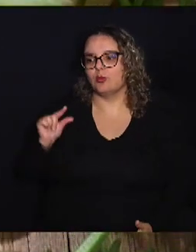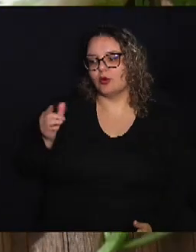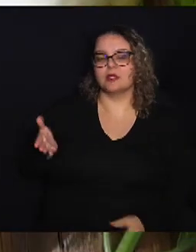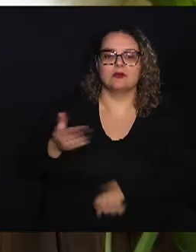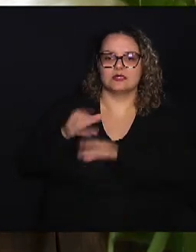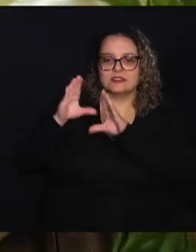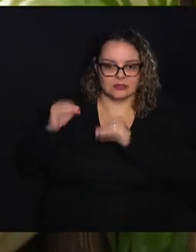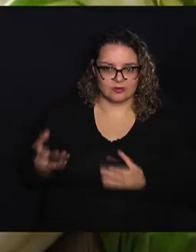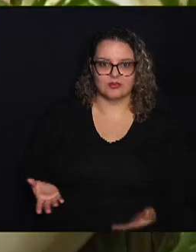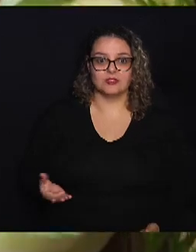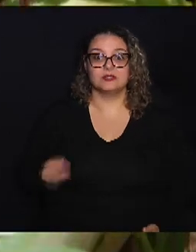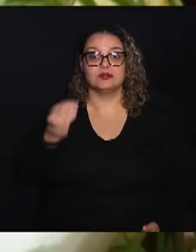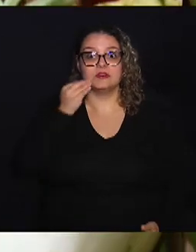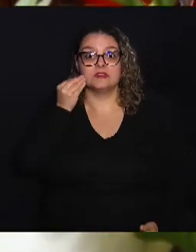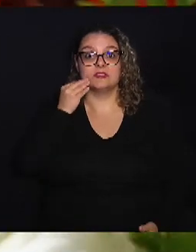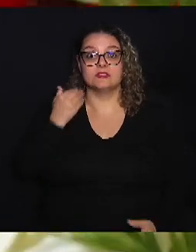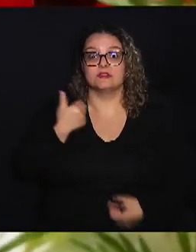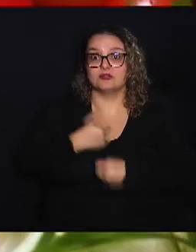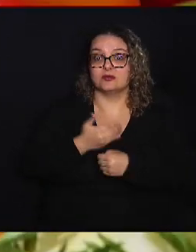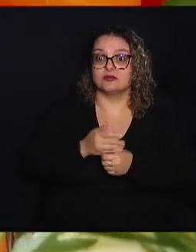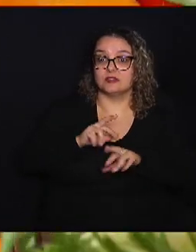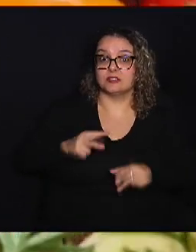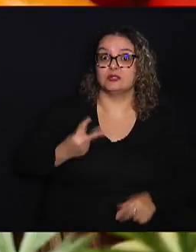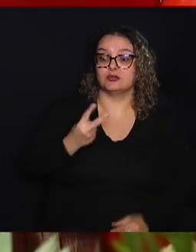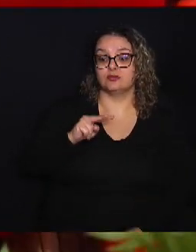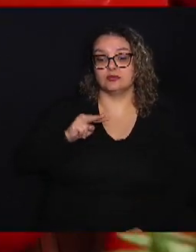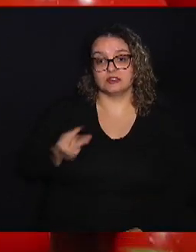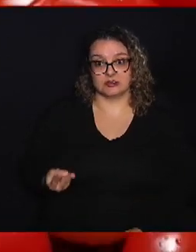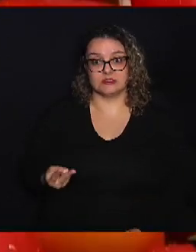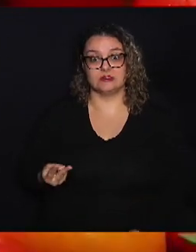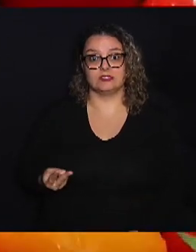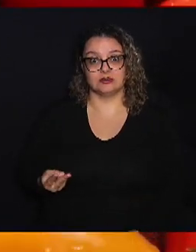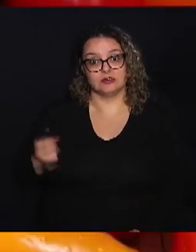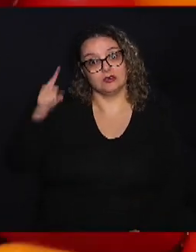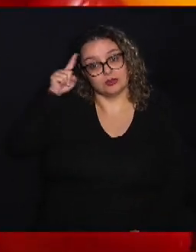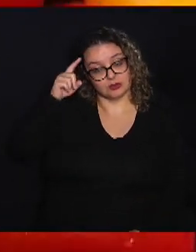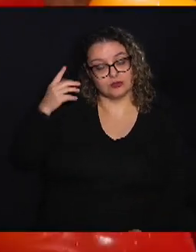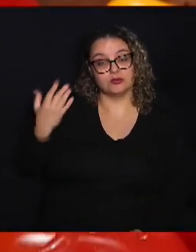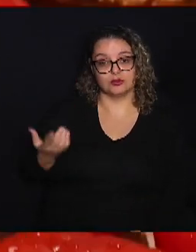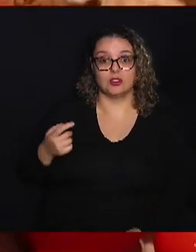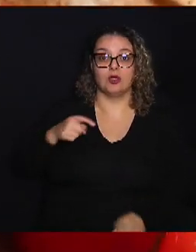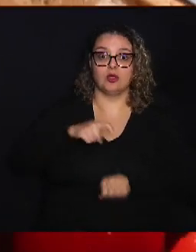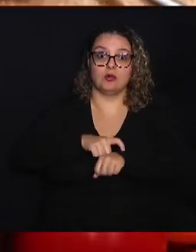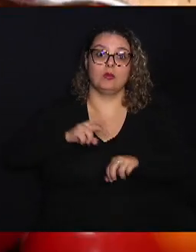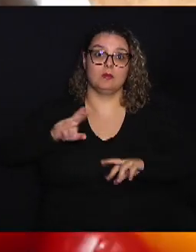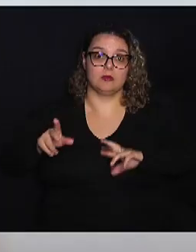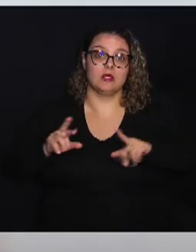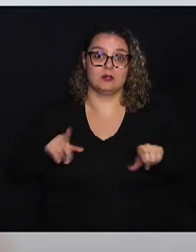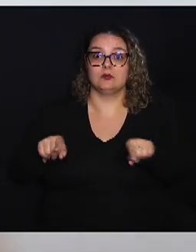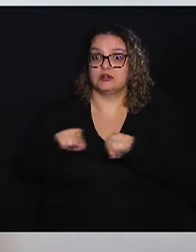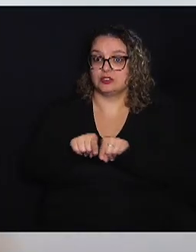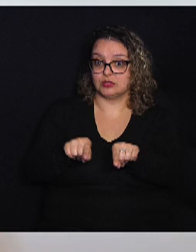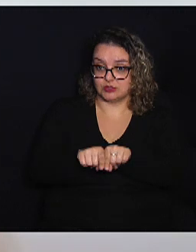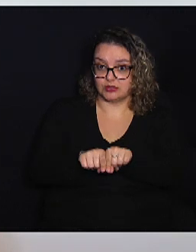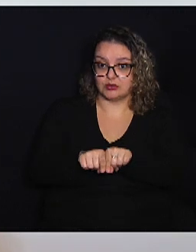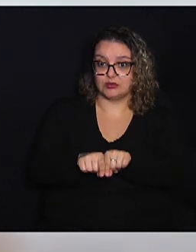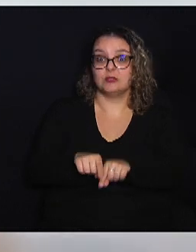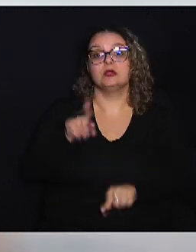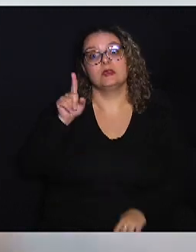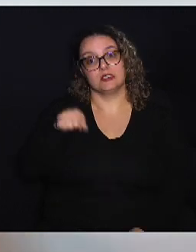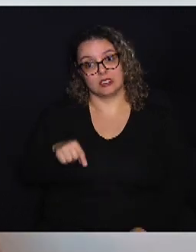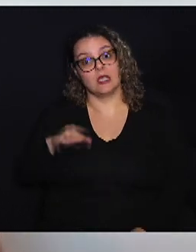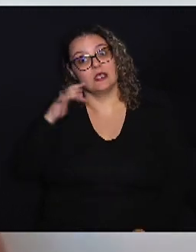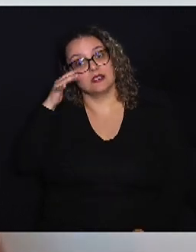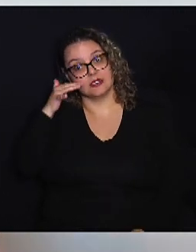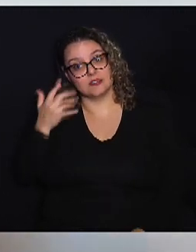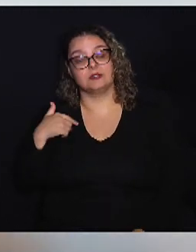E tente colocar vegetais 2 vezes no seu dia, em momentos diferentes também. Com isso, Ana,